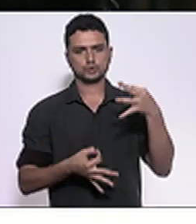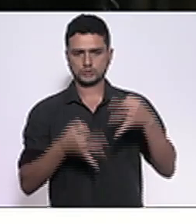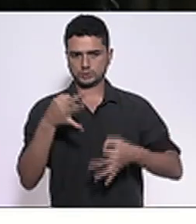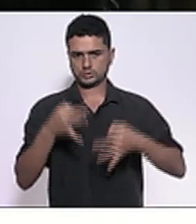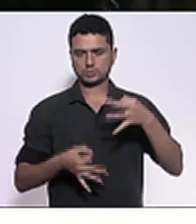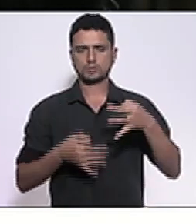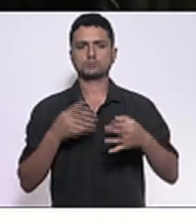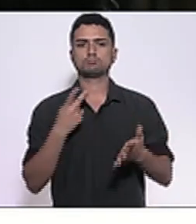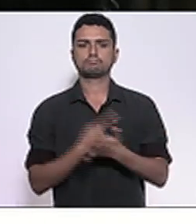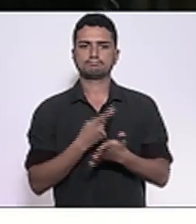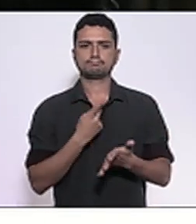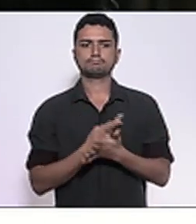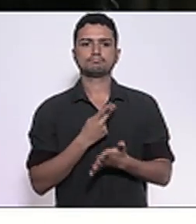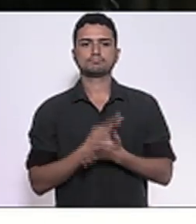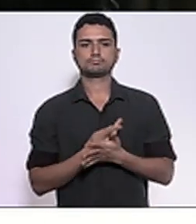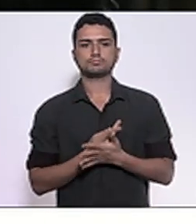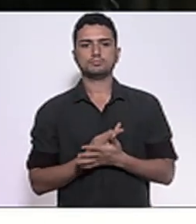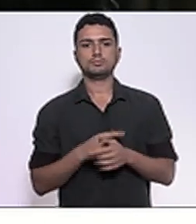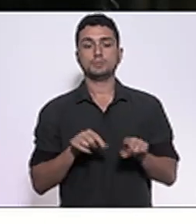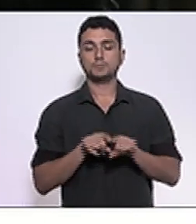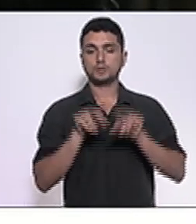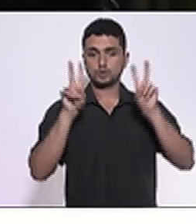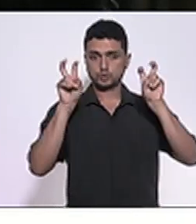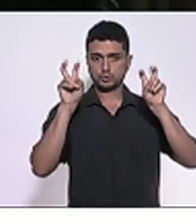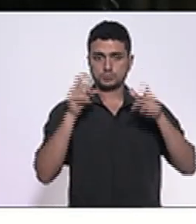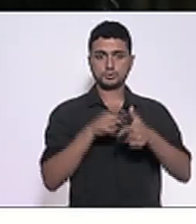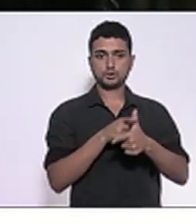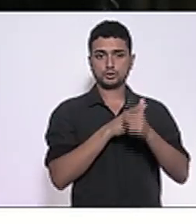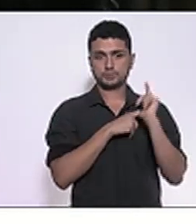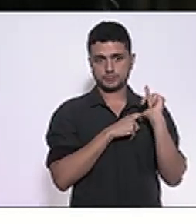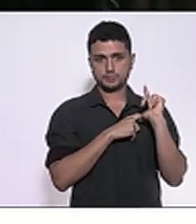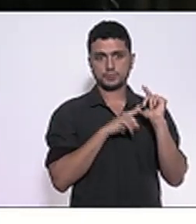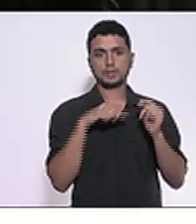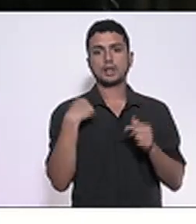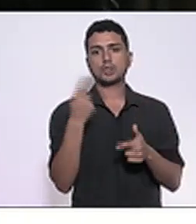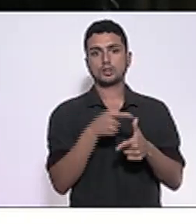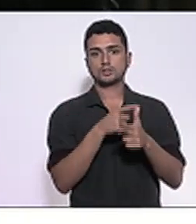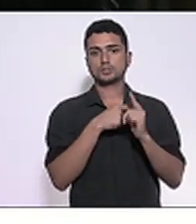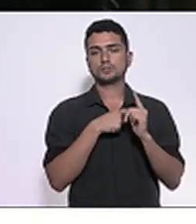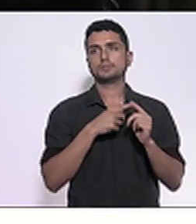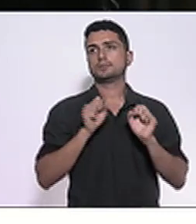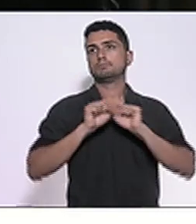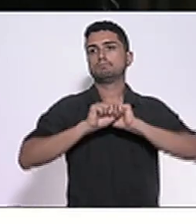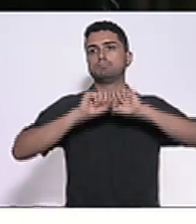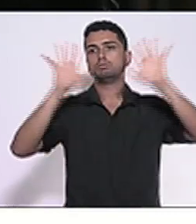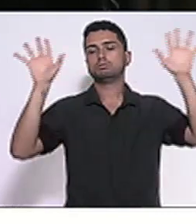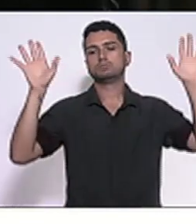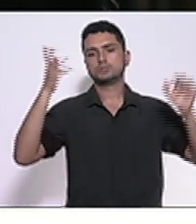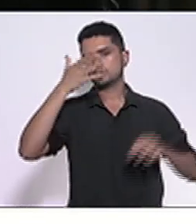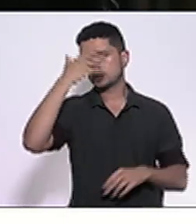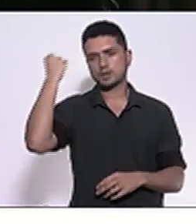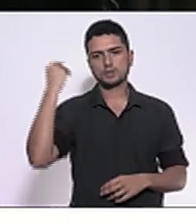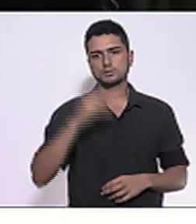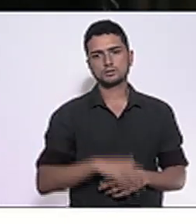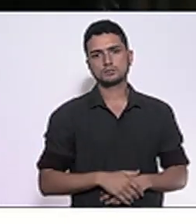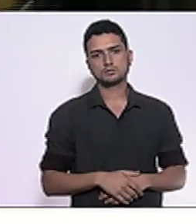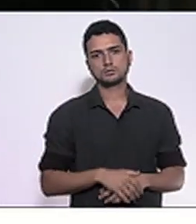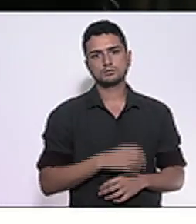em relação ao serviço da dívida. Fez que a nossa dívida fosse para o céu.